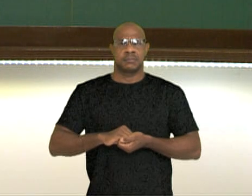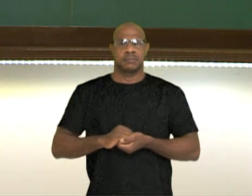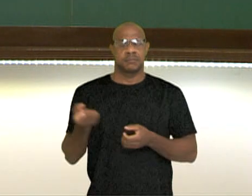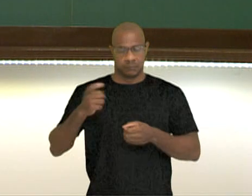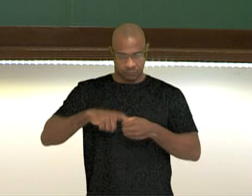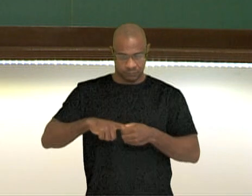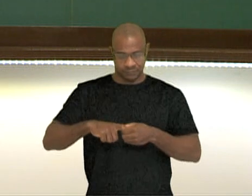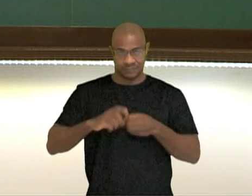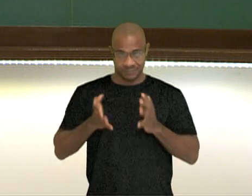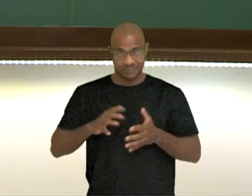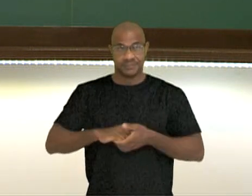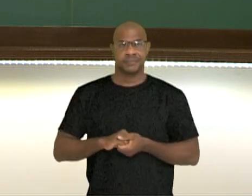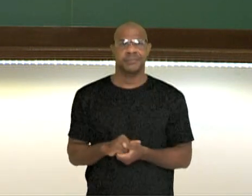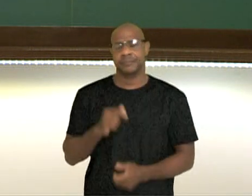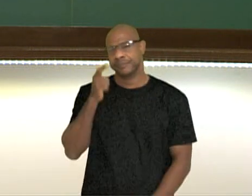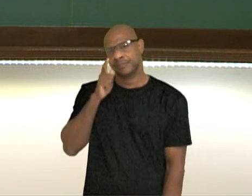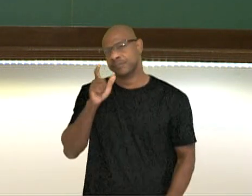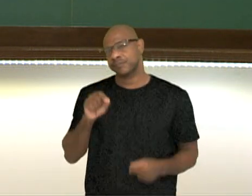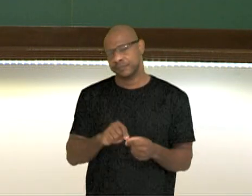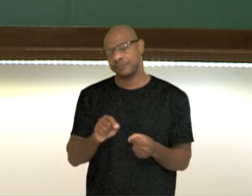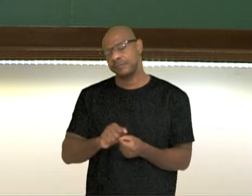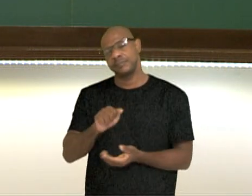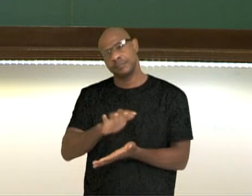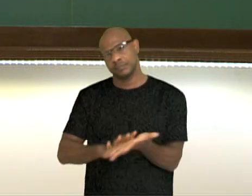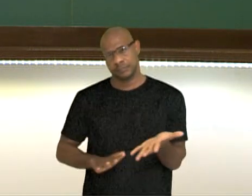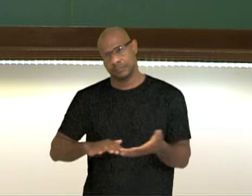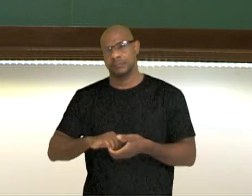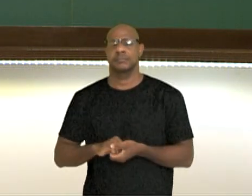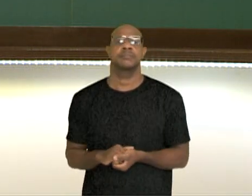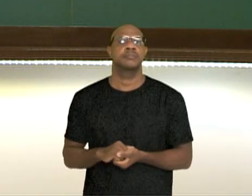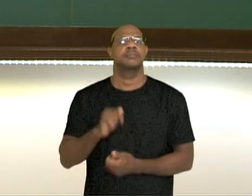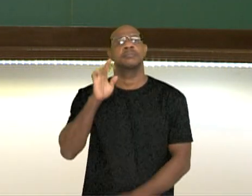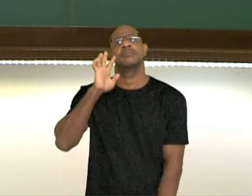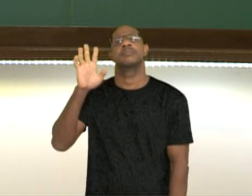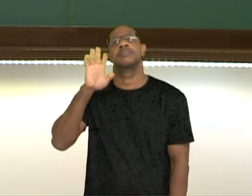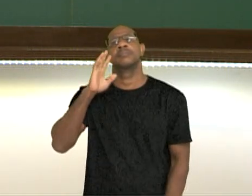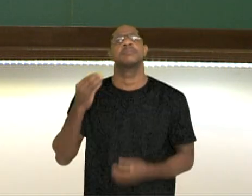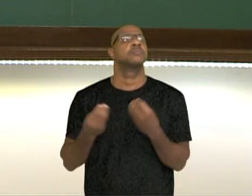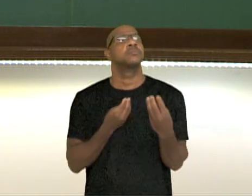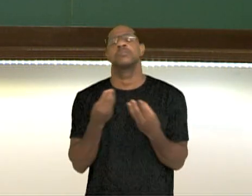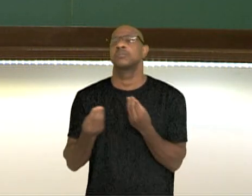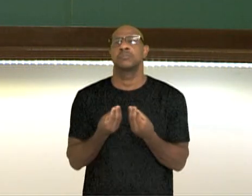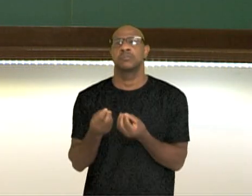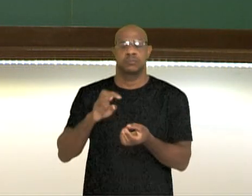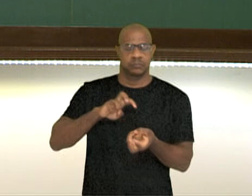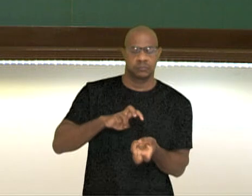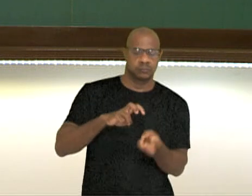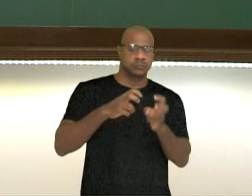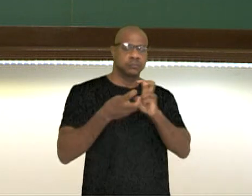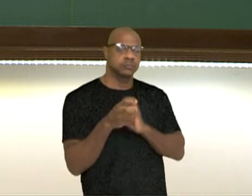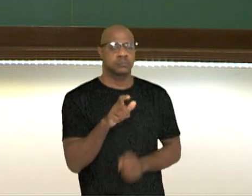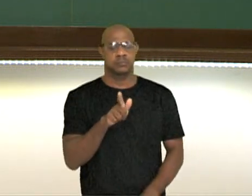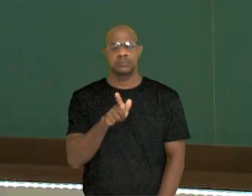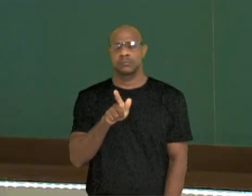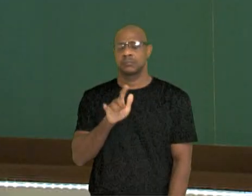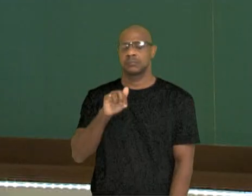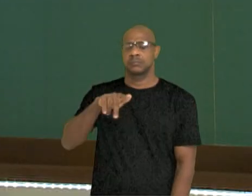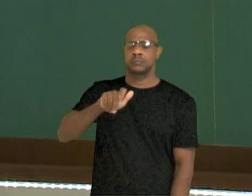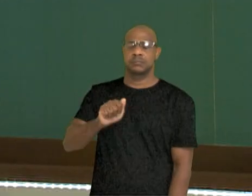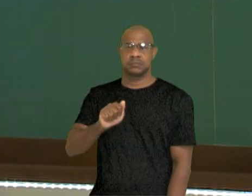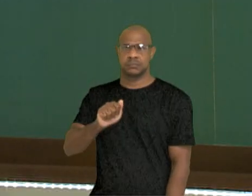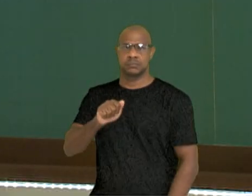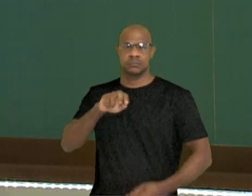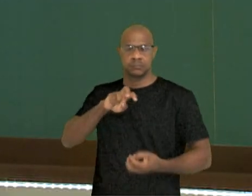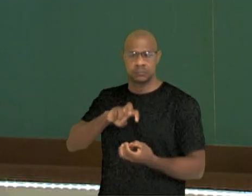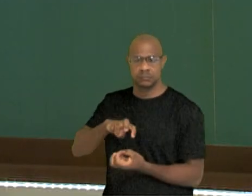Já voltamos. Conseguiu fazer esse exercício aí de imaginar como seria a ginga na capoeira? Olha só, nós